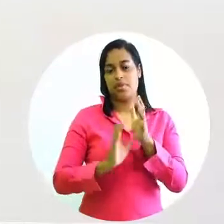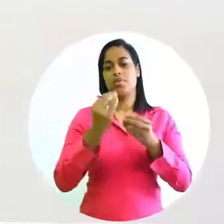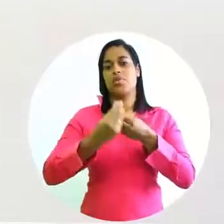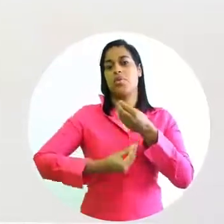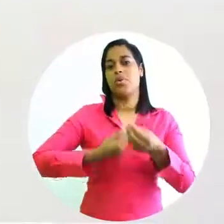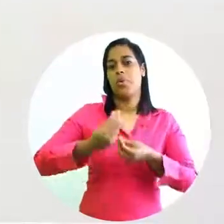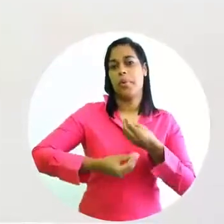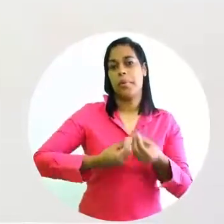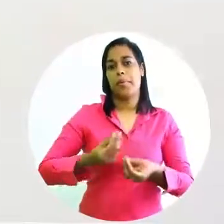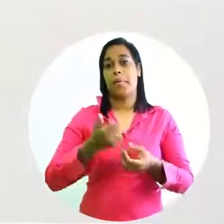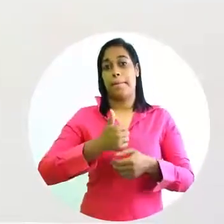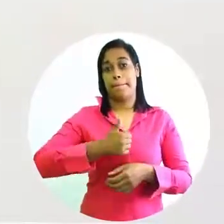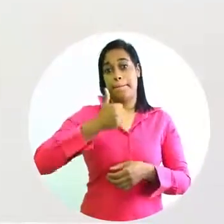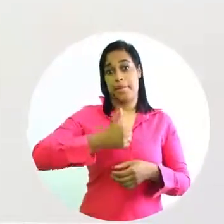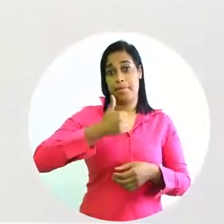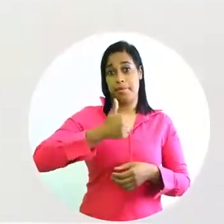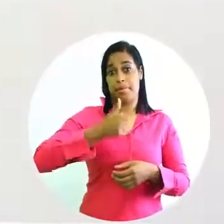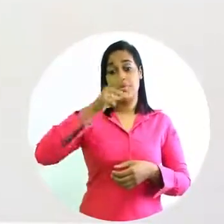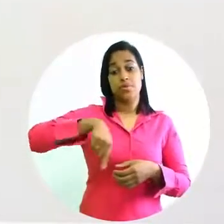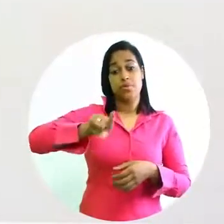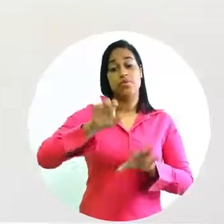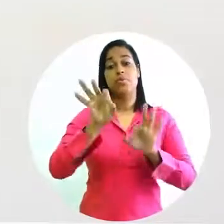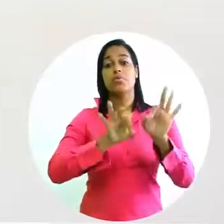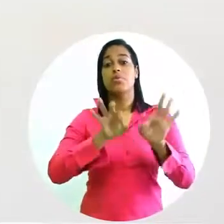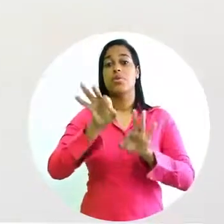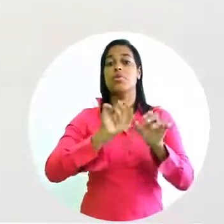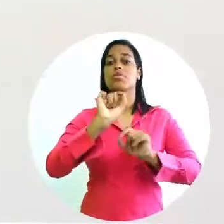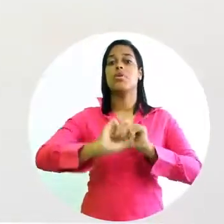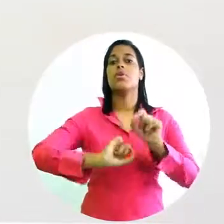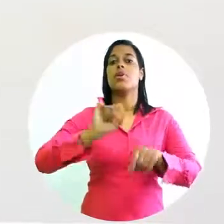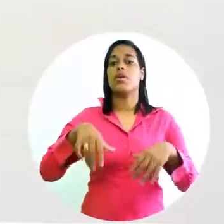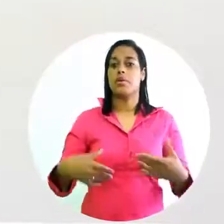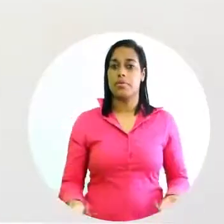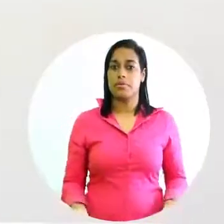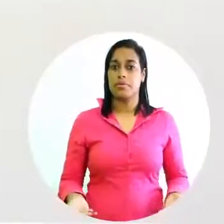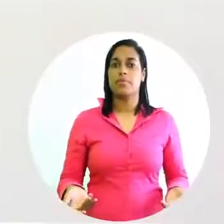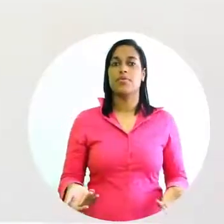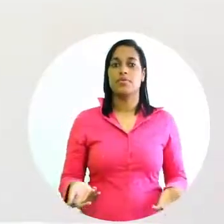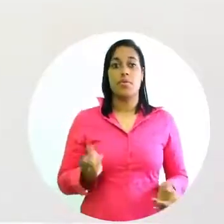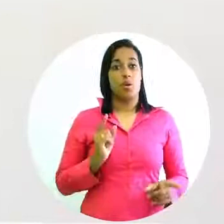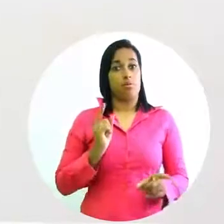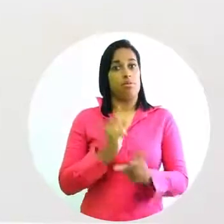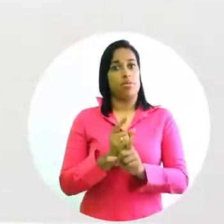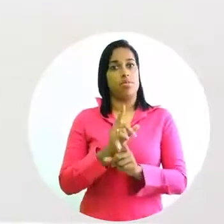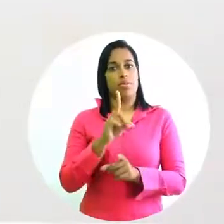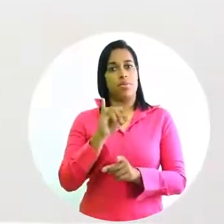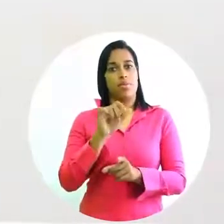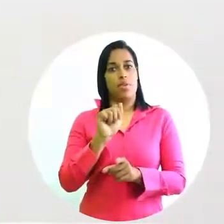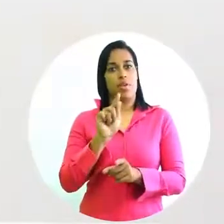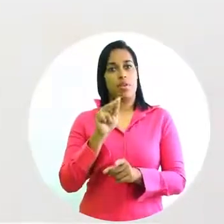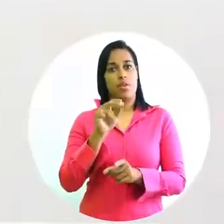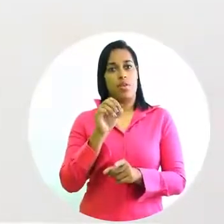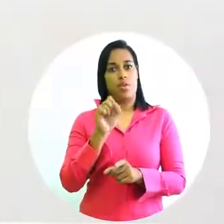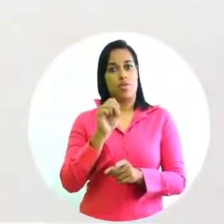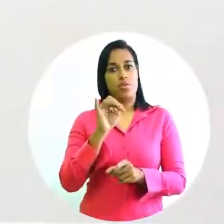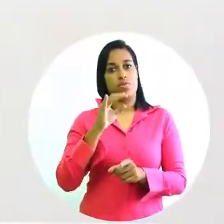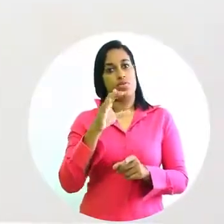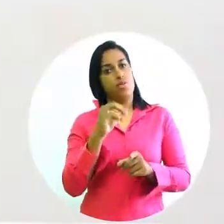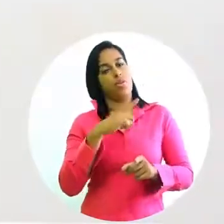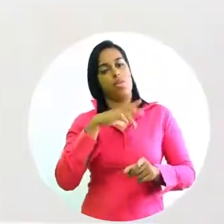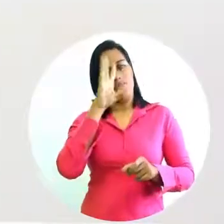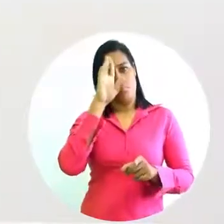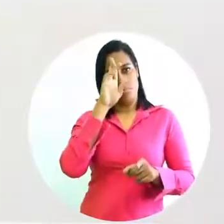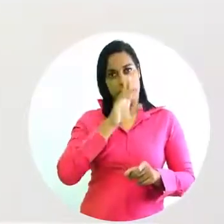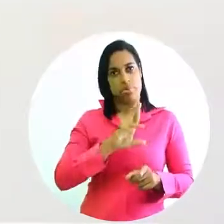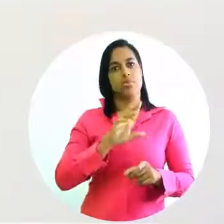como: primeiro, nós vamos elaborar um diagnóstico. Esse diagnóstico, ele contém o